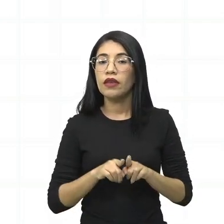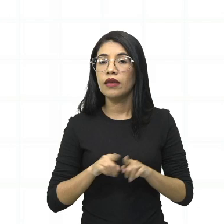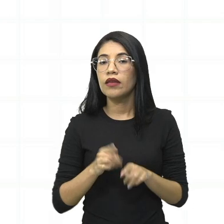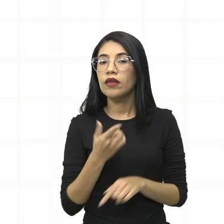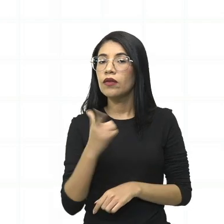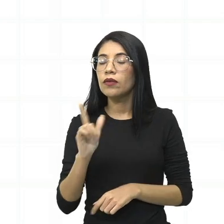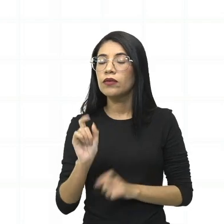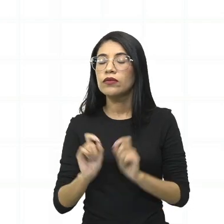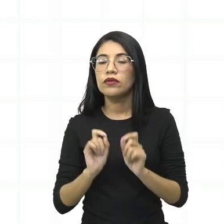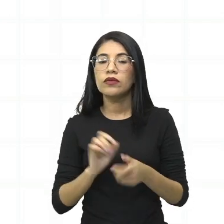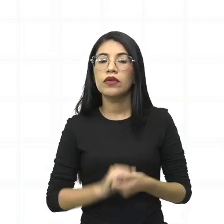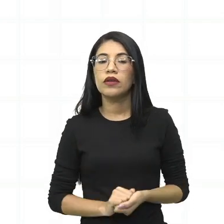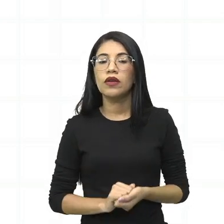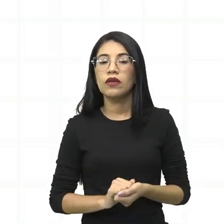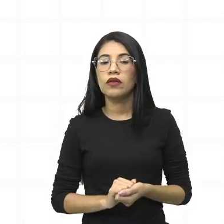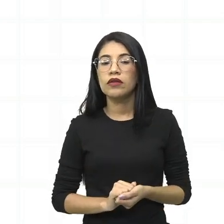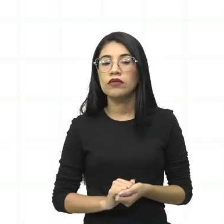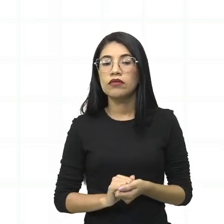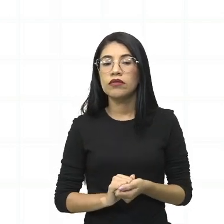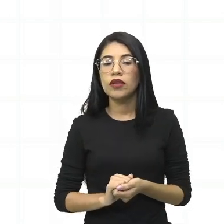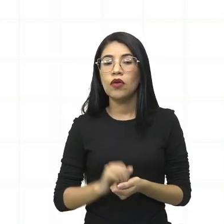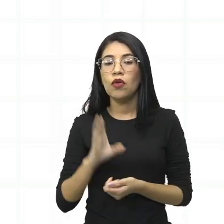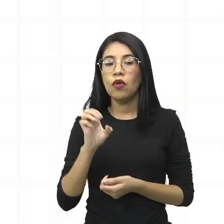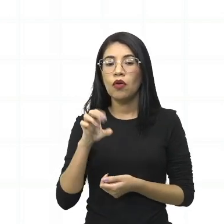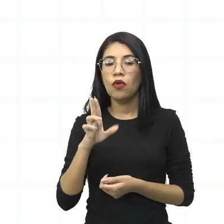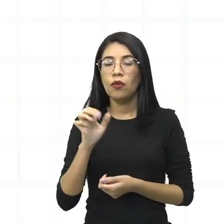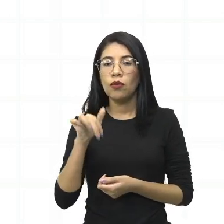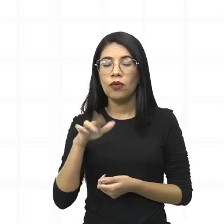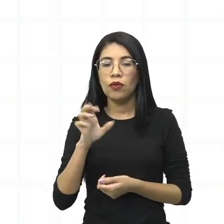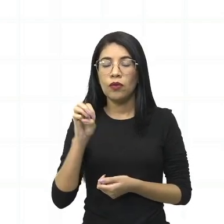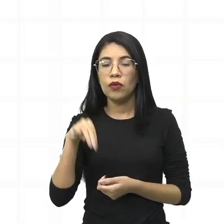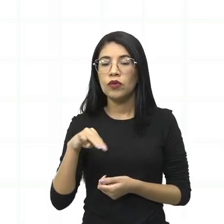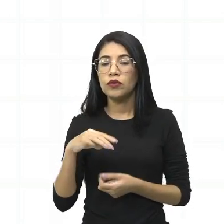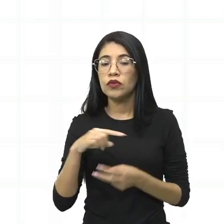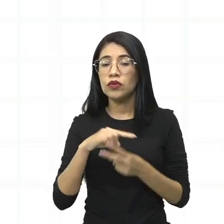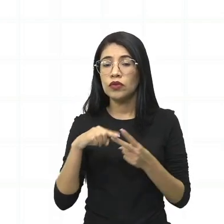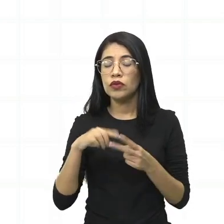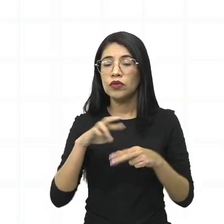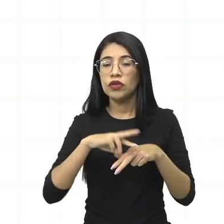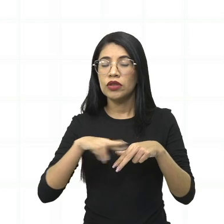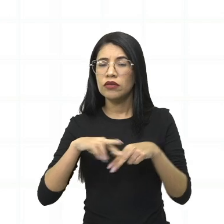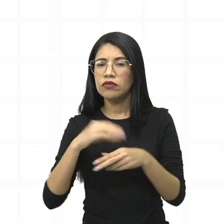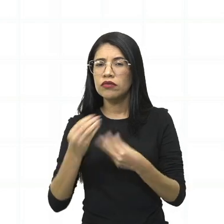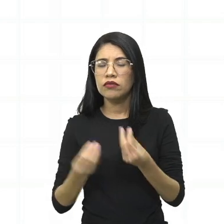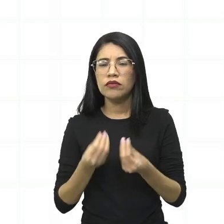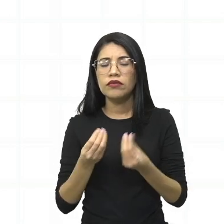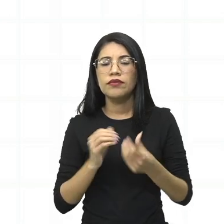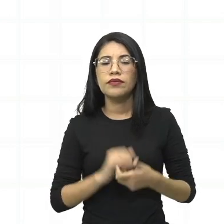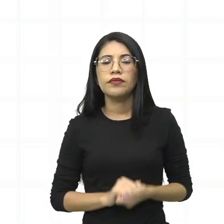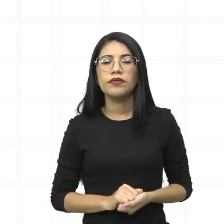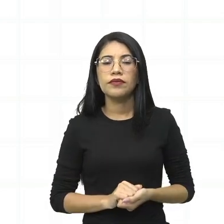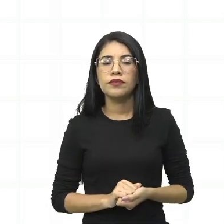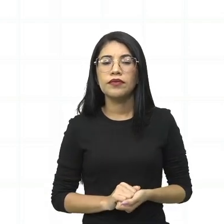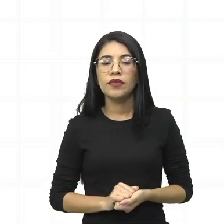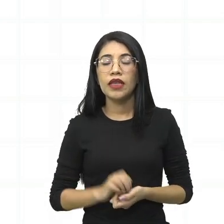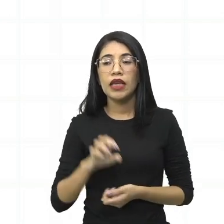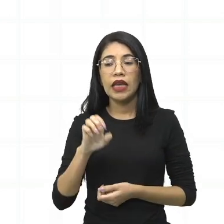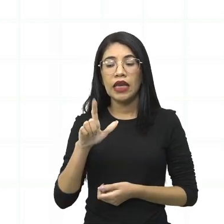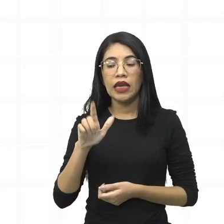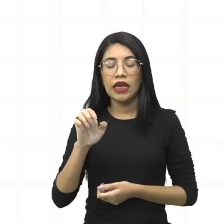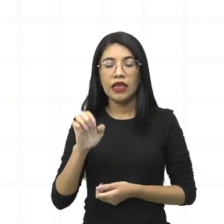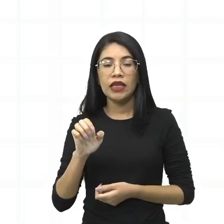também, né, o comum de dois gêneros, né? Como que é isso, professor? Ele é